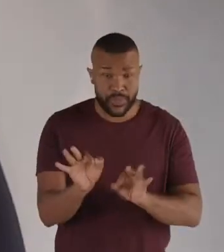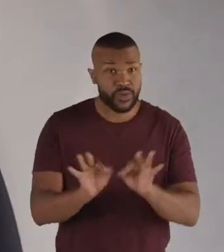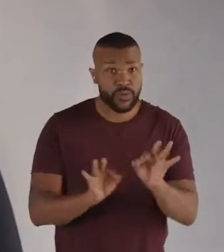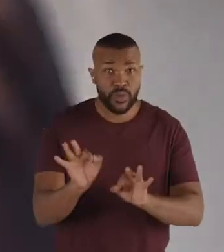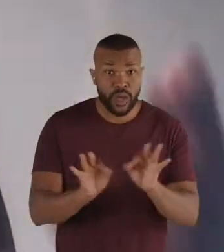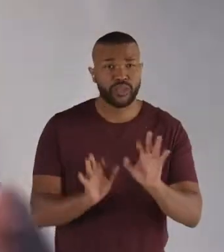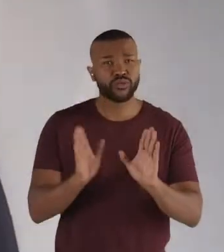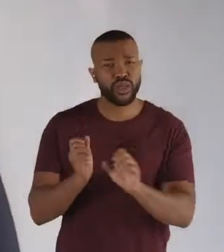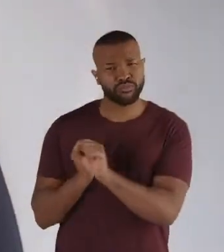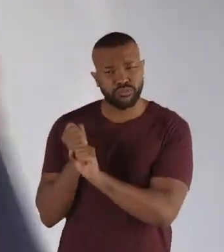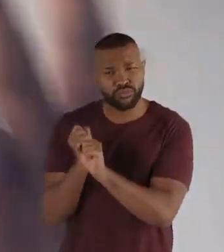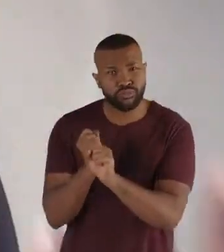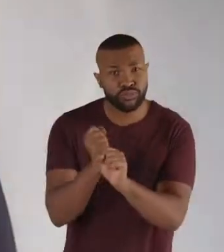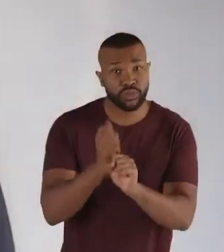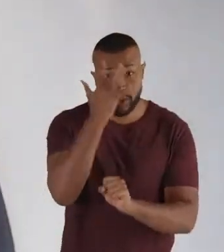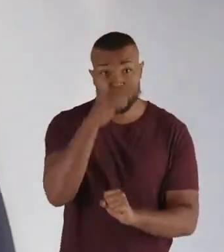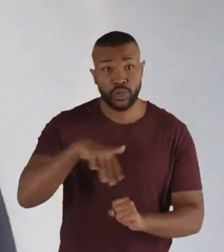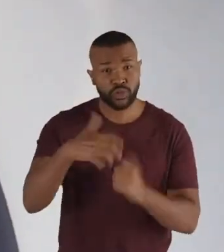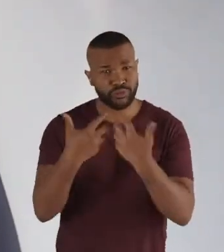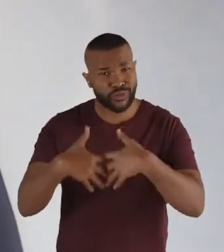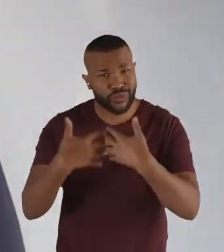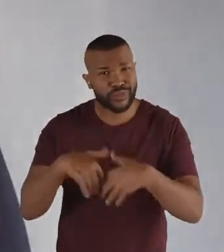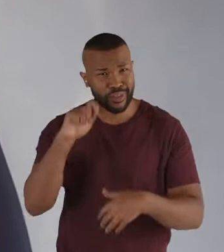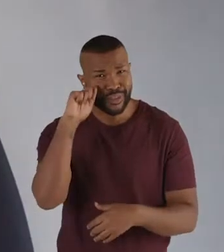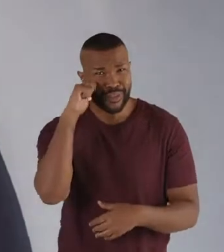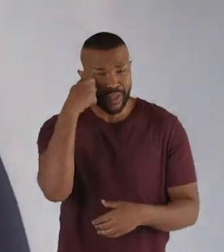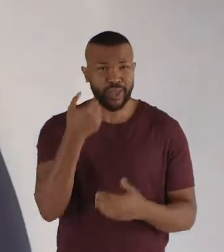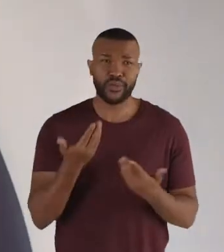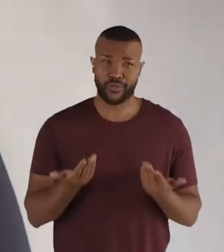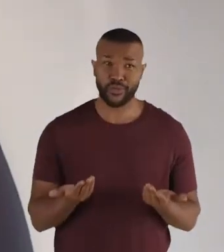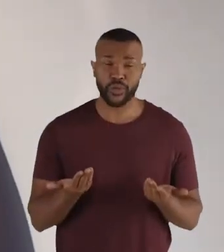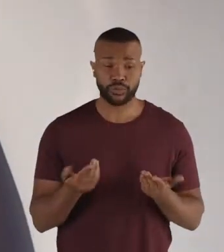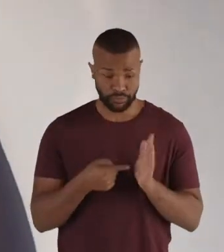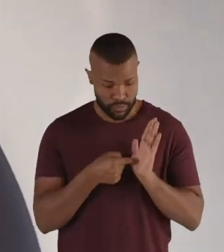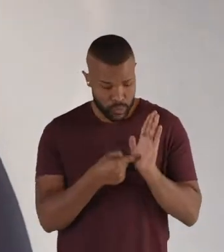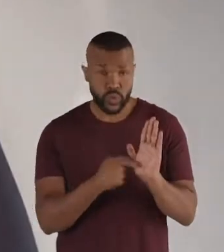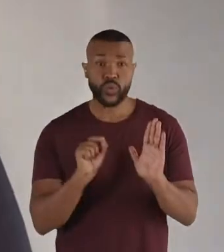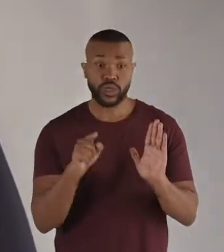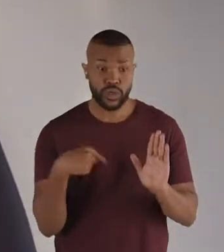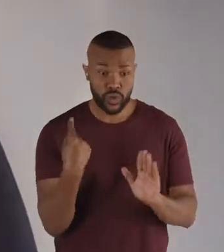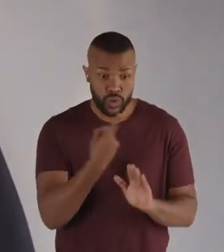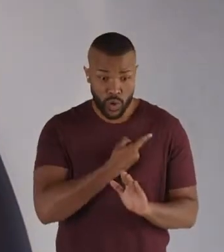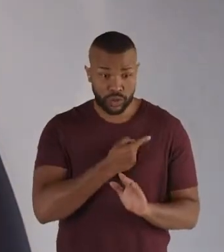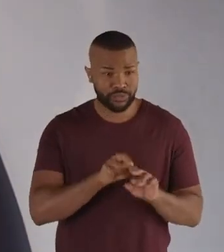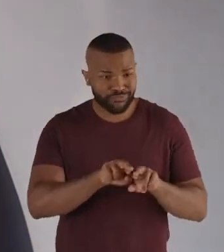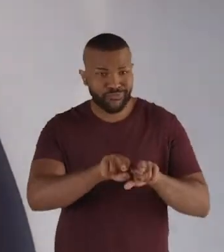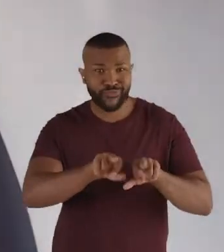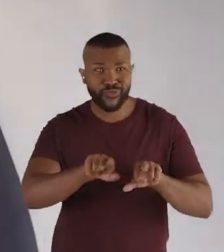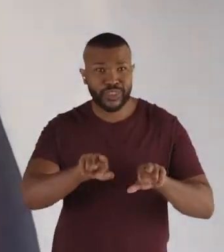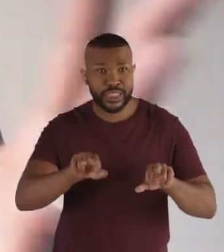construído durante muito tempo por intelectuais negros e negras ao dizerem que a nossa Constituição